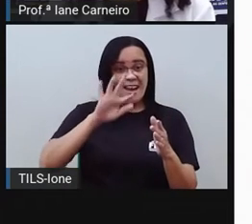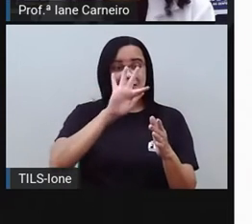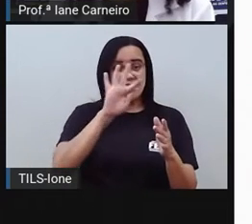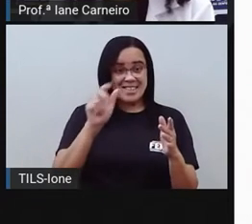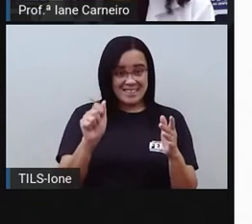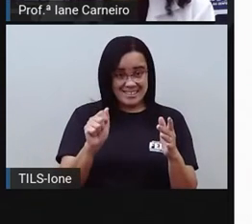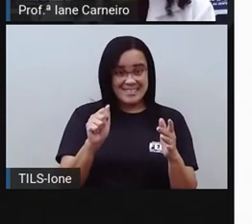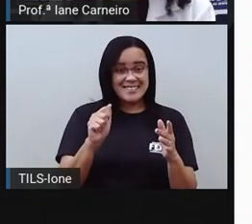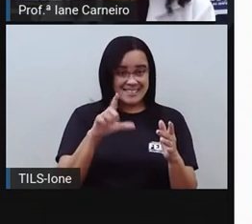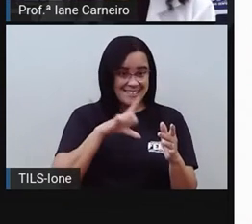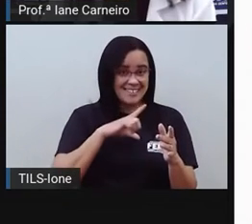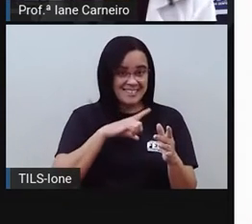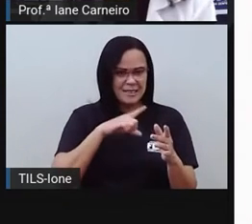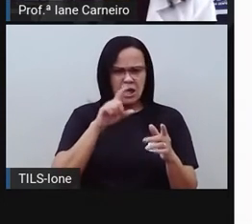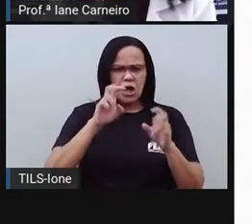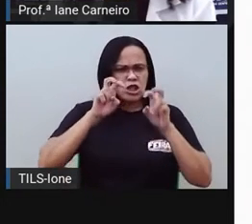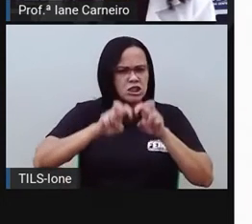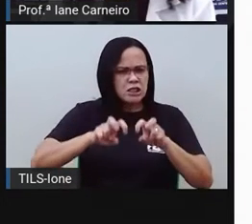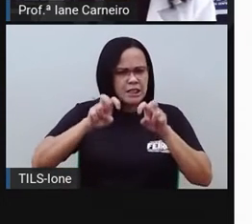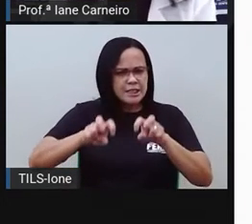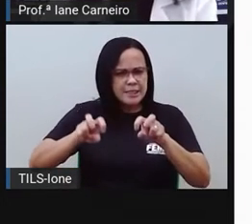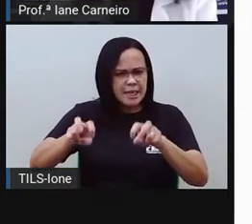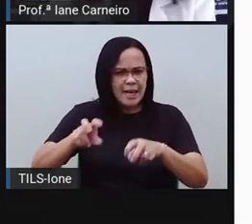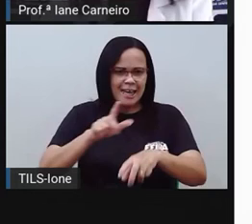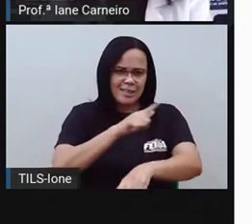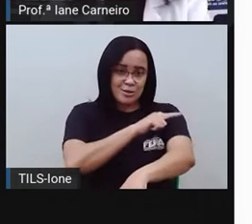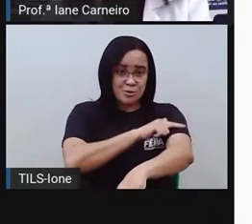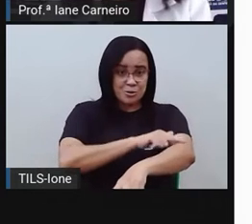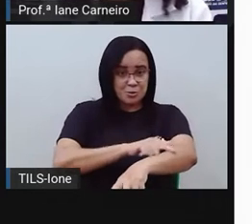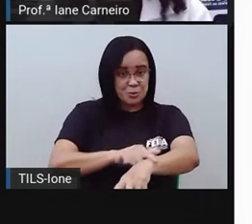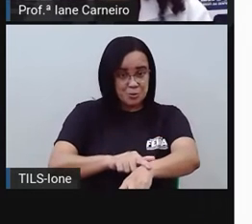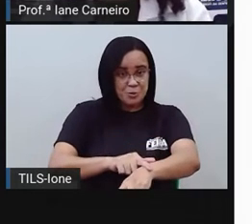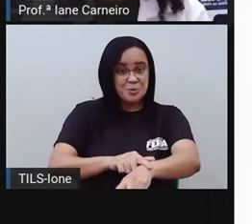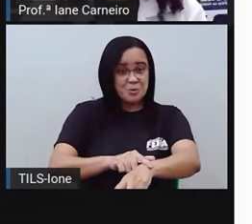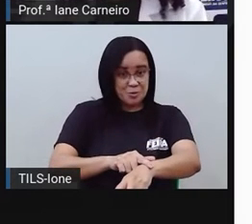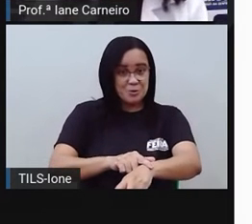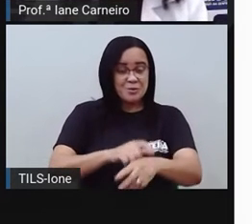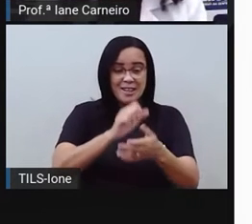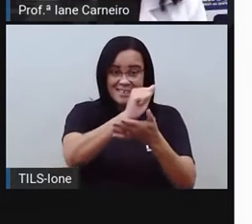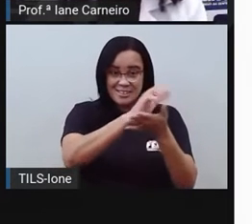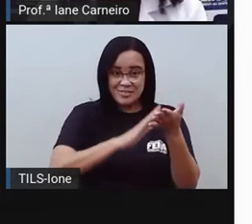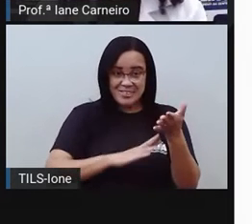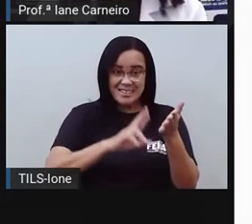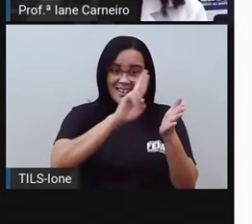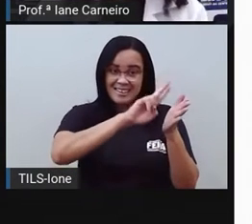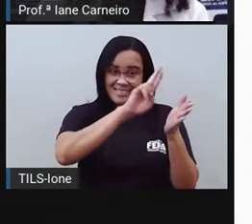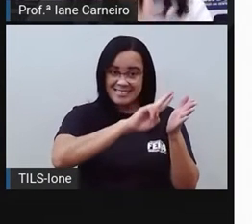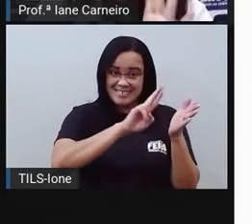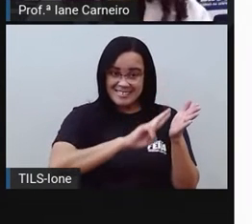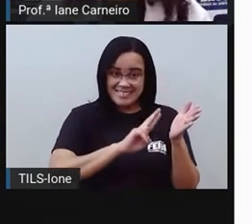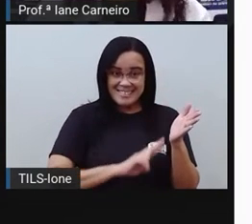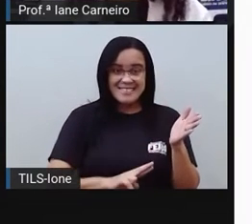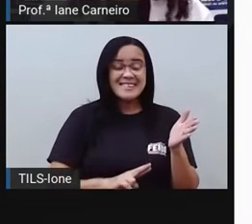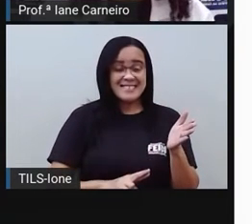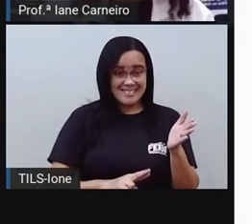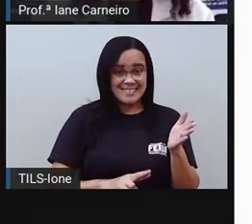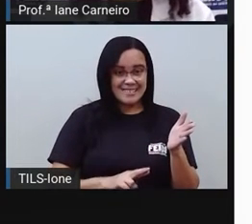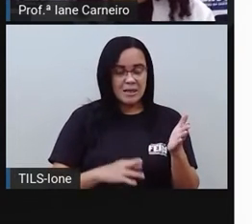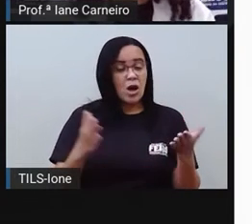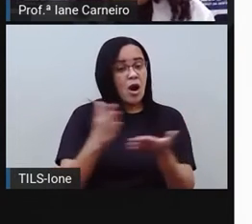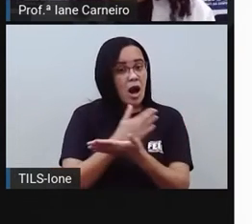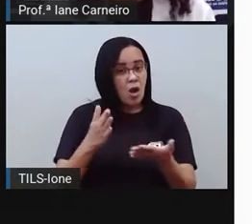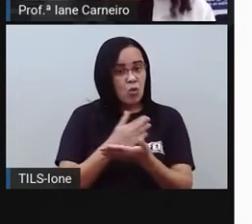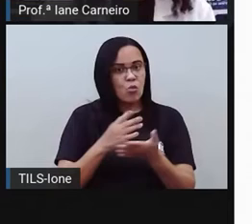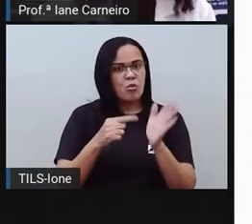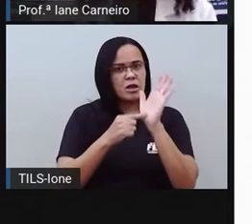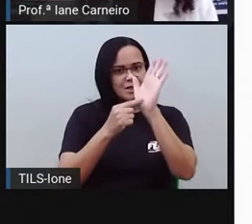atividade e tudo mais. Vamos ver as regras, então, da escola. uma das regras, a Paula não trouxe todas, não, até